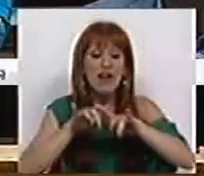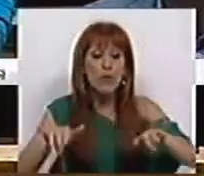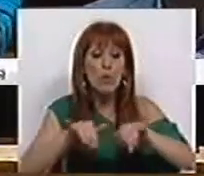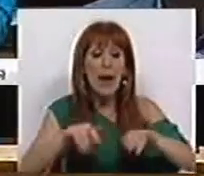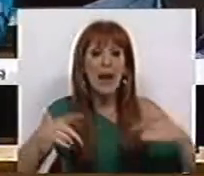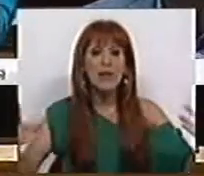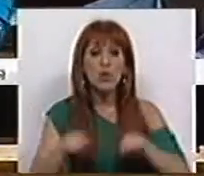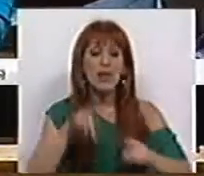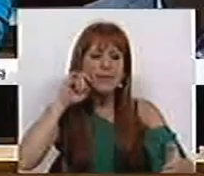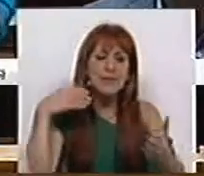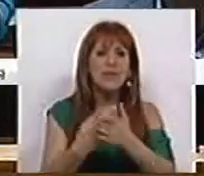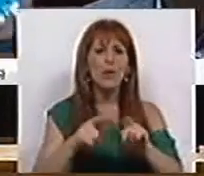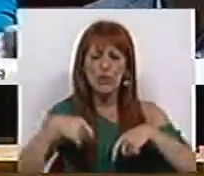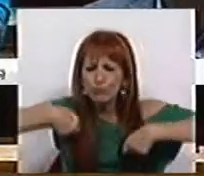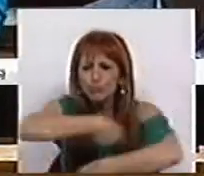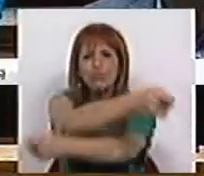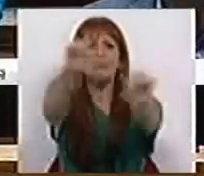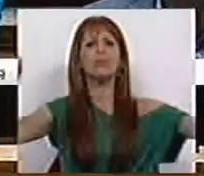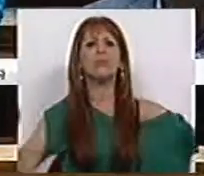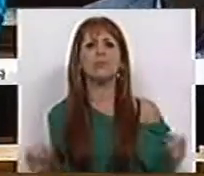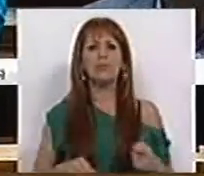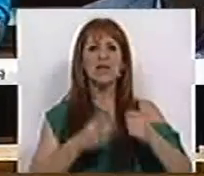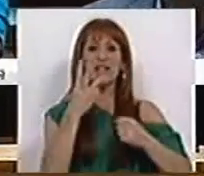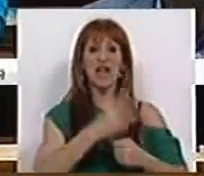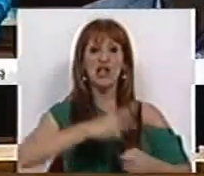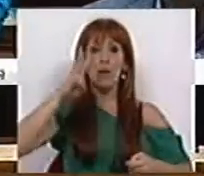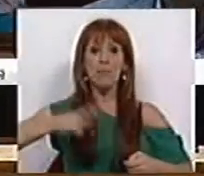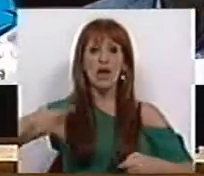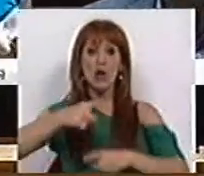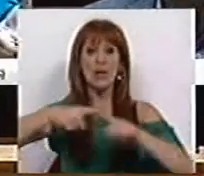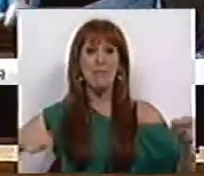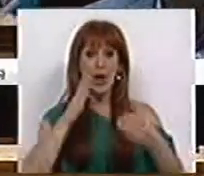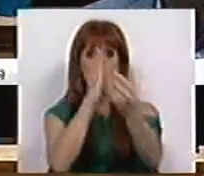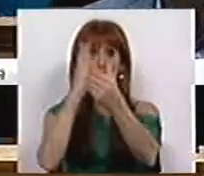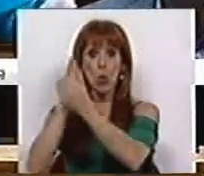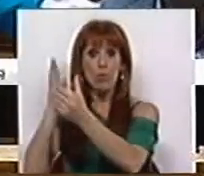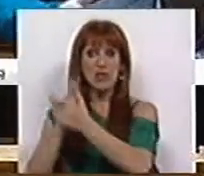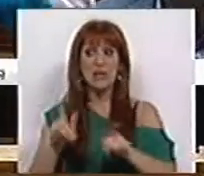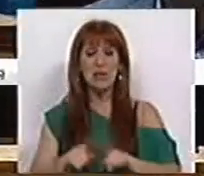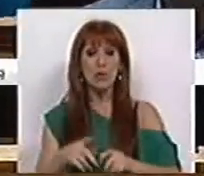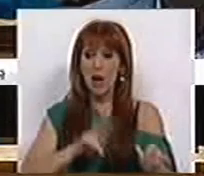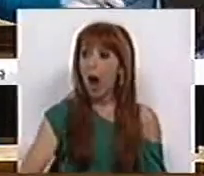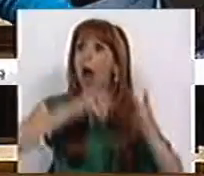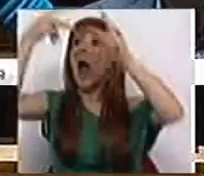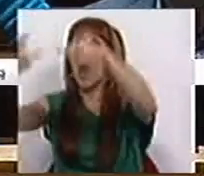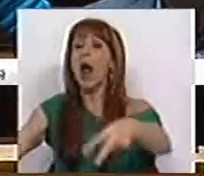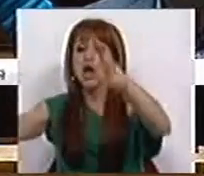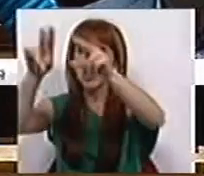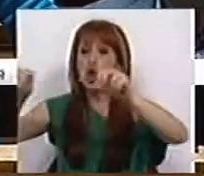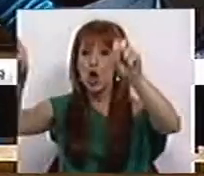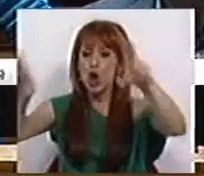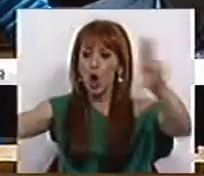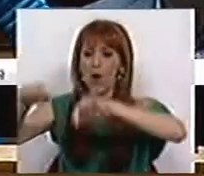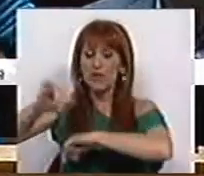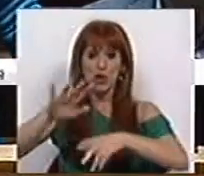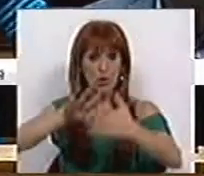informáticos para garantir a distribuição dos três milhões e meio de processos que devem ser transitados para as novas comarcas